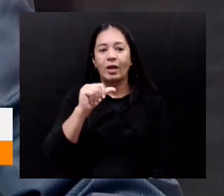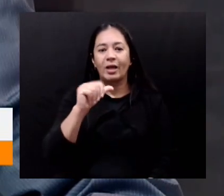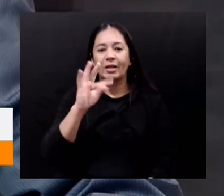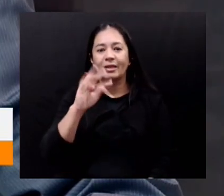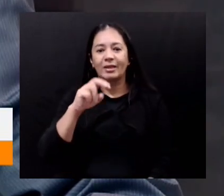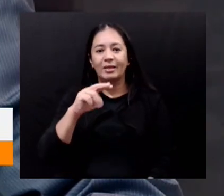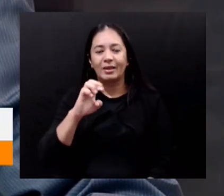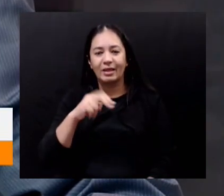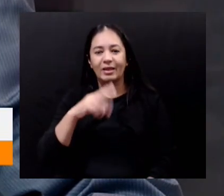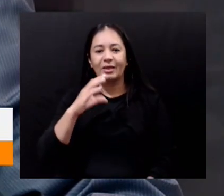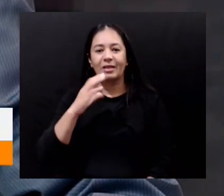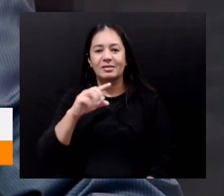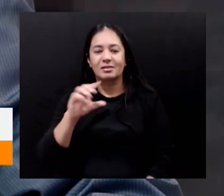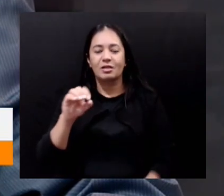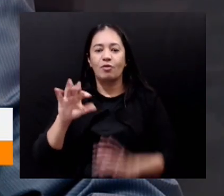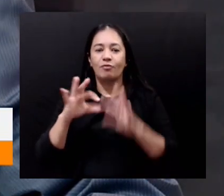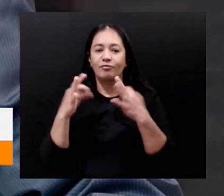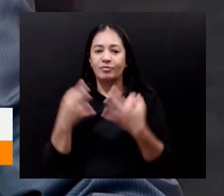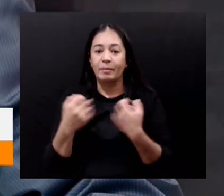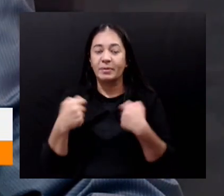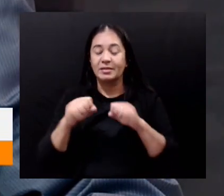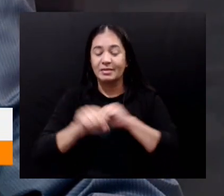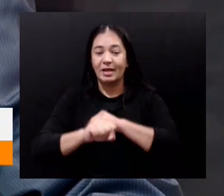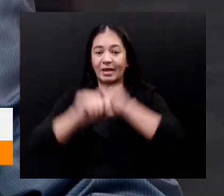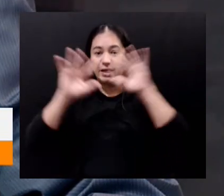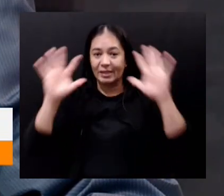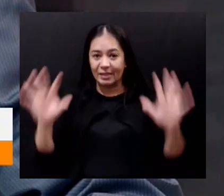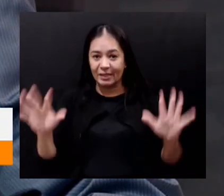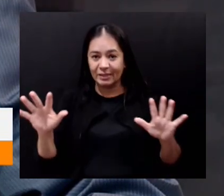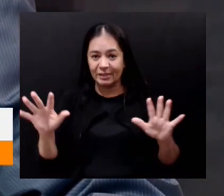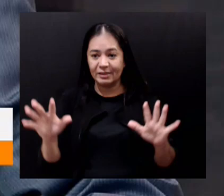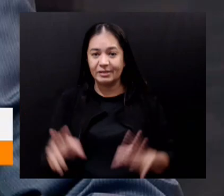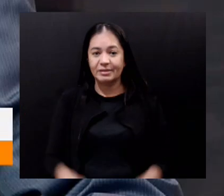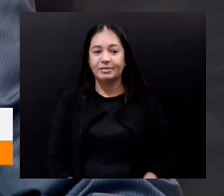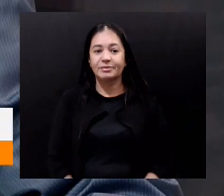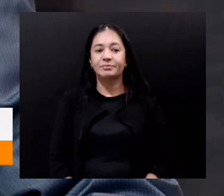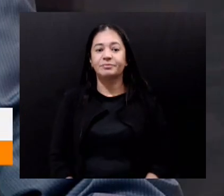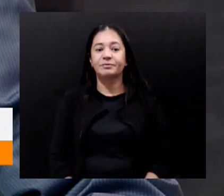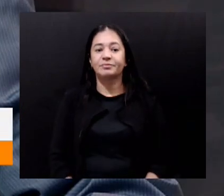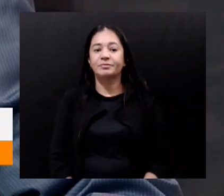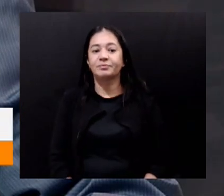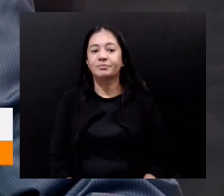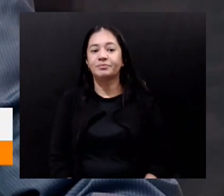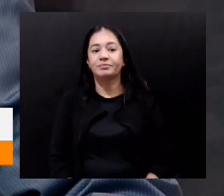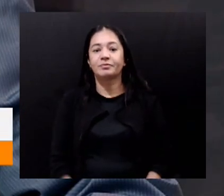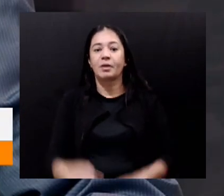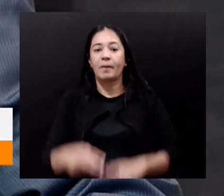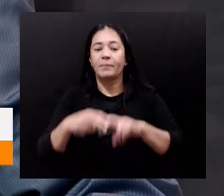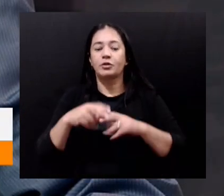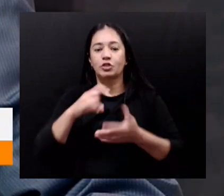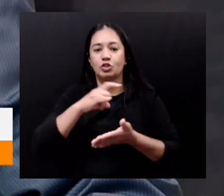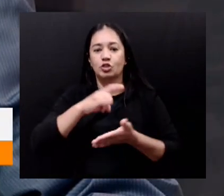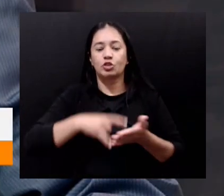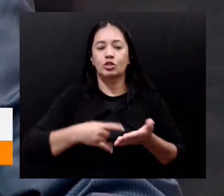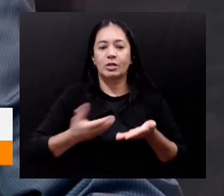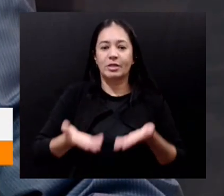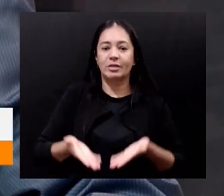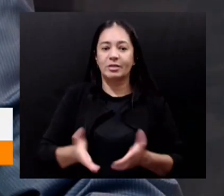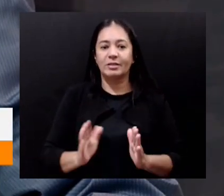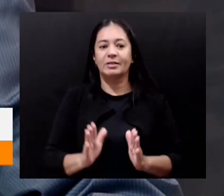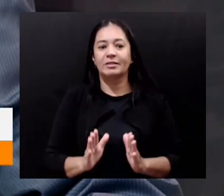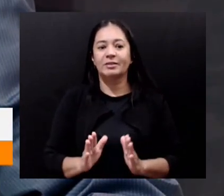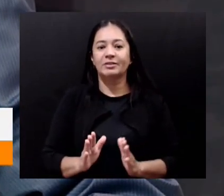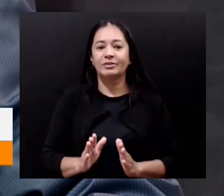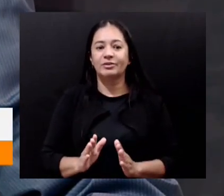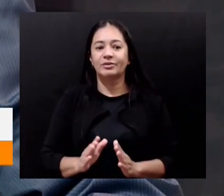por isso que o documento que o governo pede é a certidão em inteiro teor. Inteiro teor é diferente do